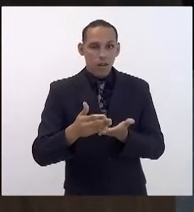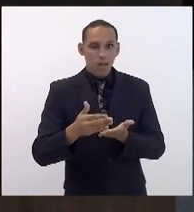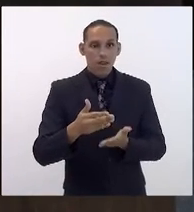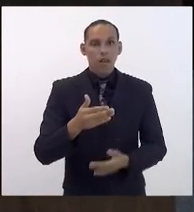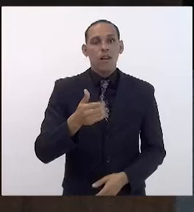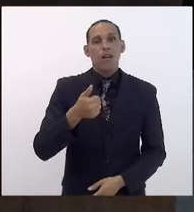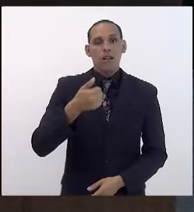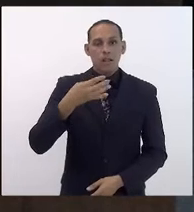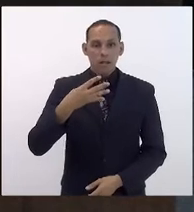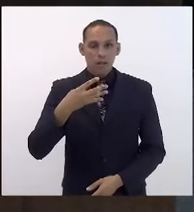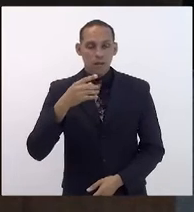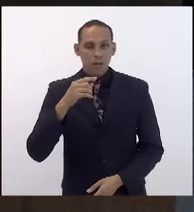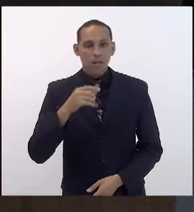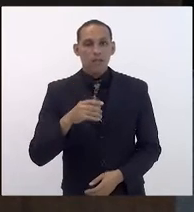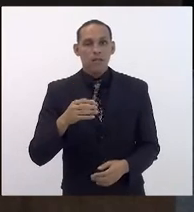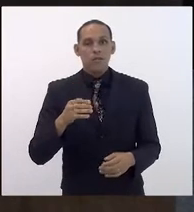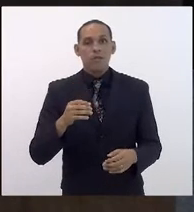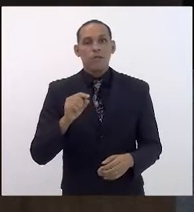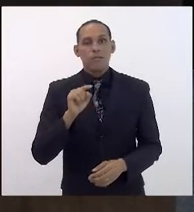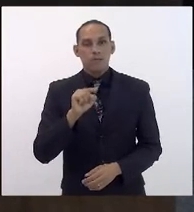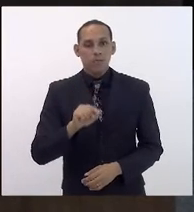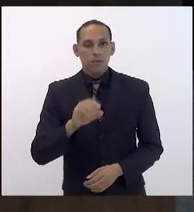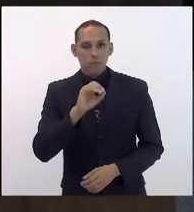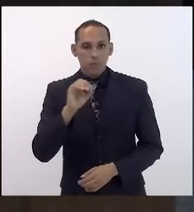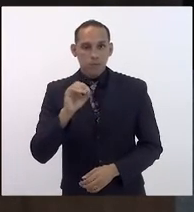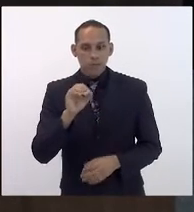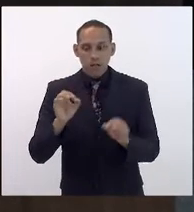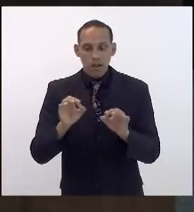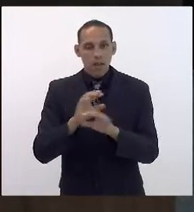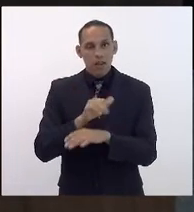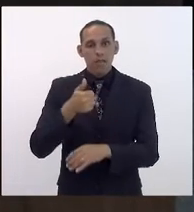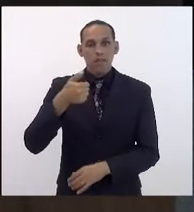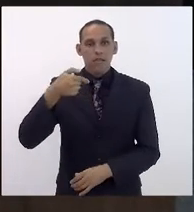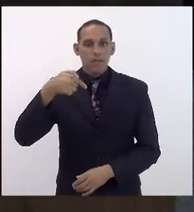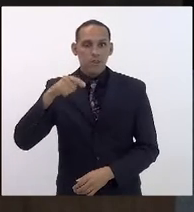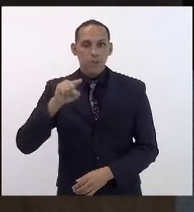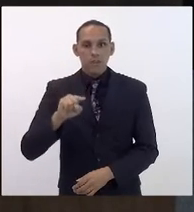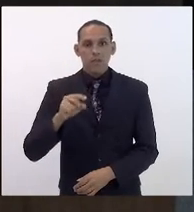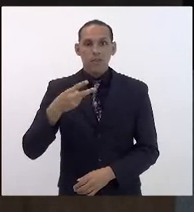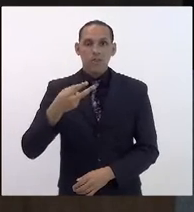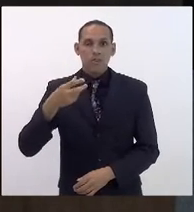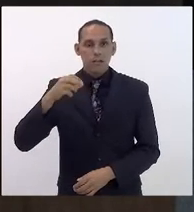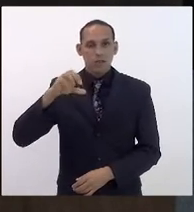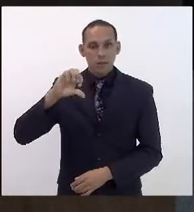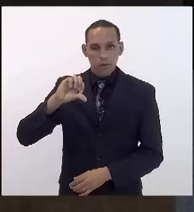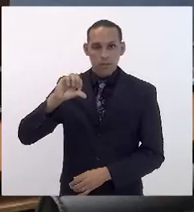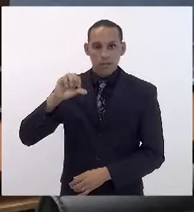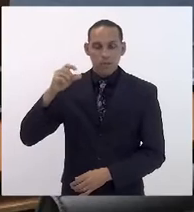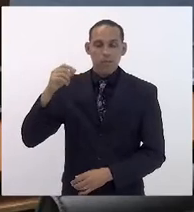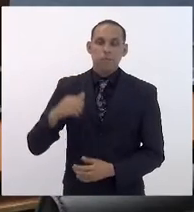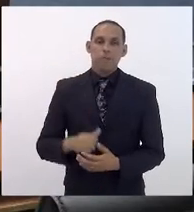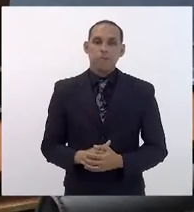às 14horas encerrou-se às 17:29